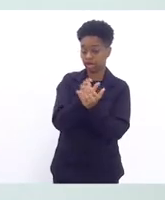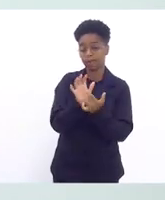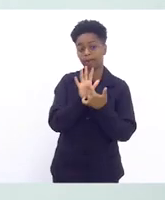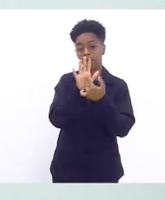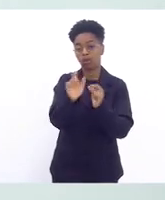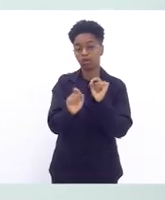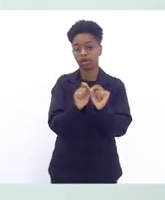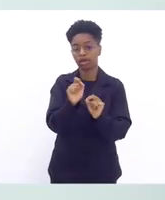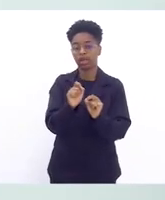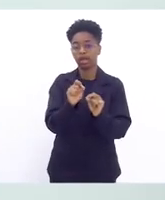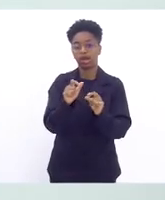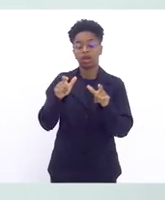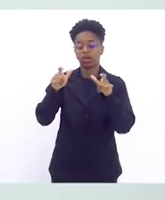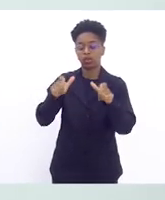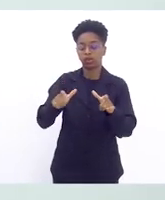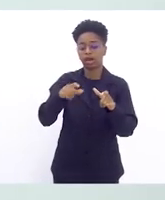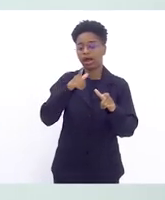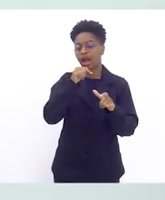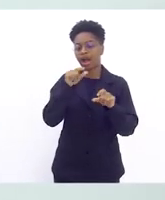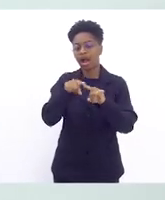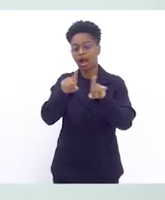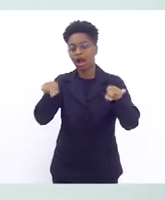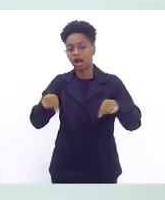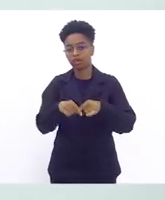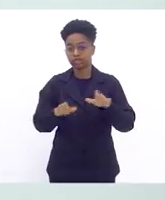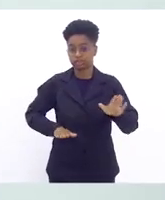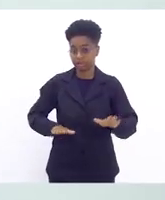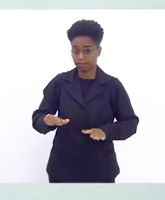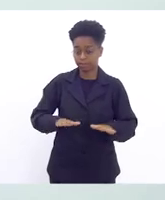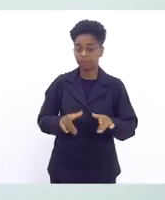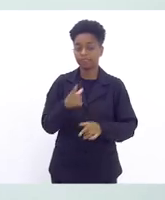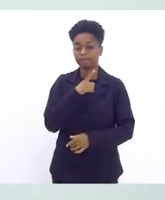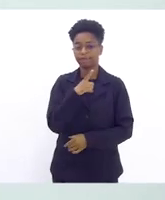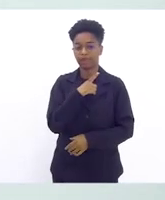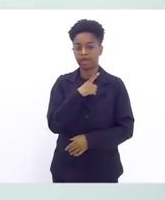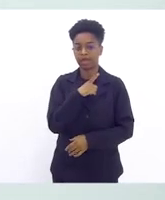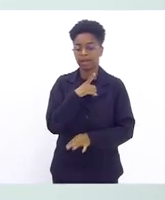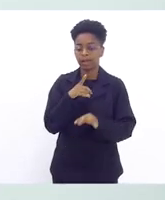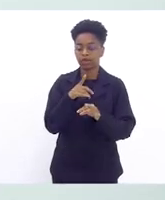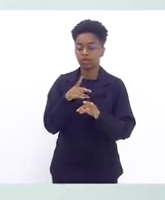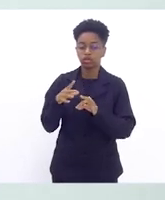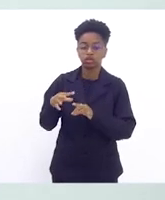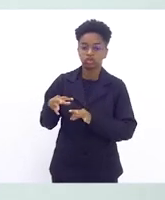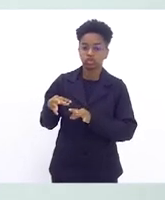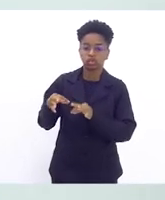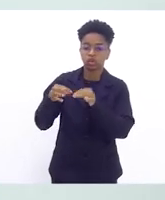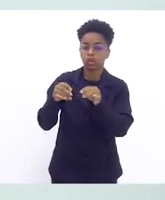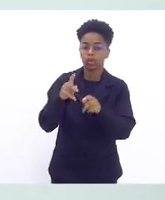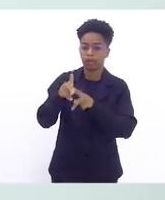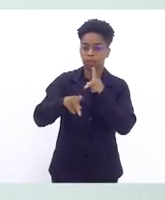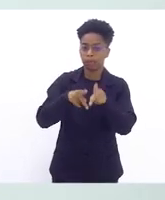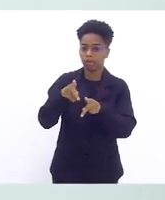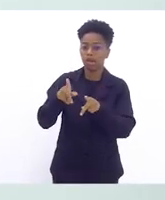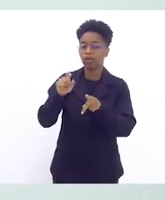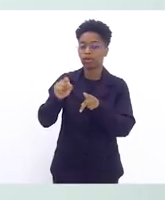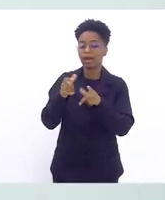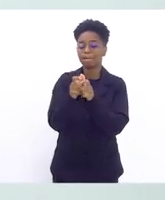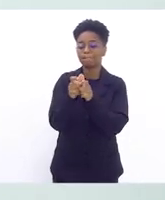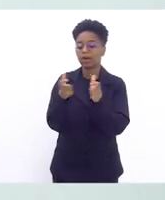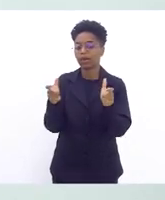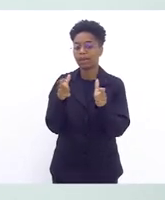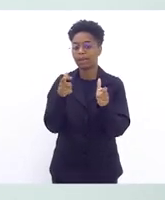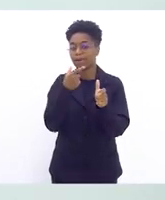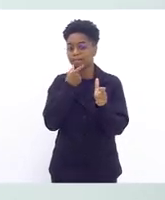da lagonar de Jacarepaguá temos de toda a população de Jacarepaguá 80% são machos